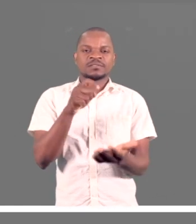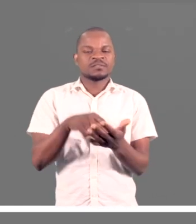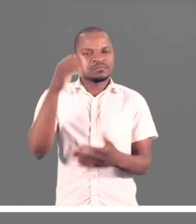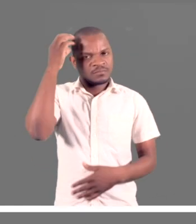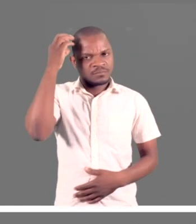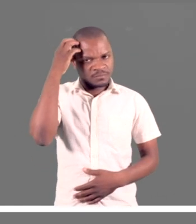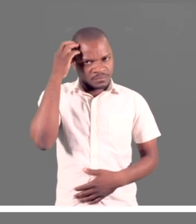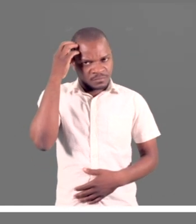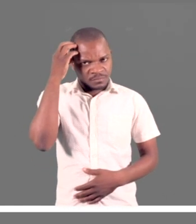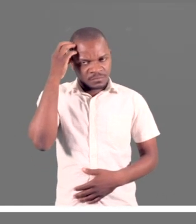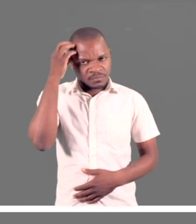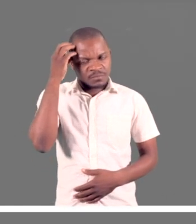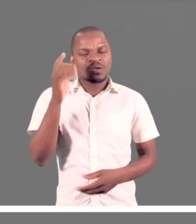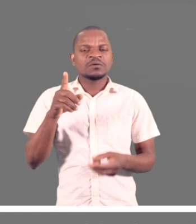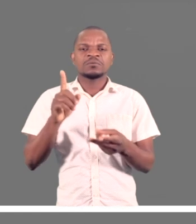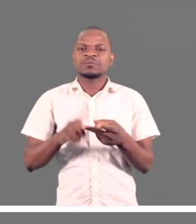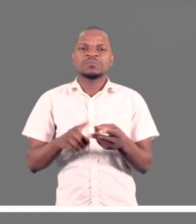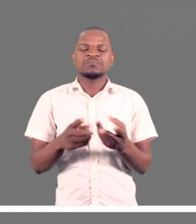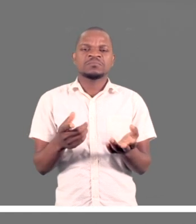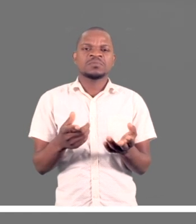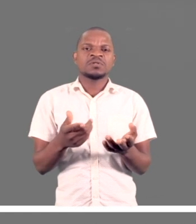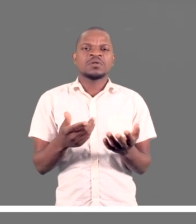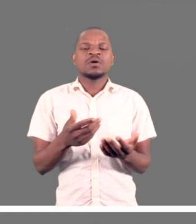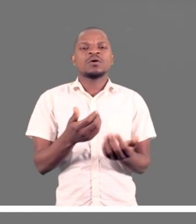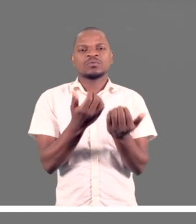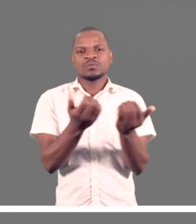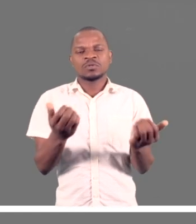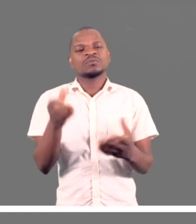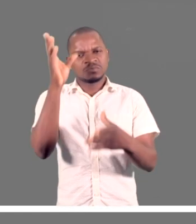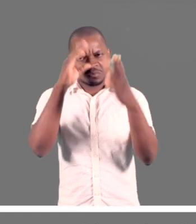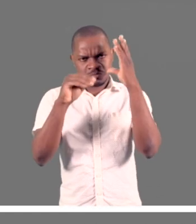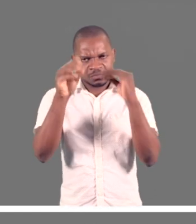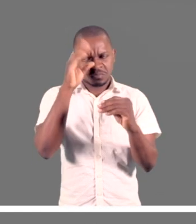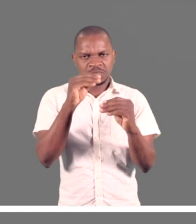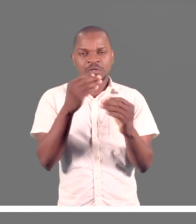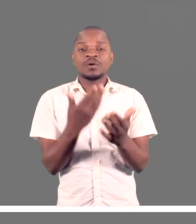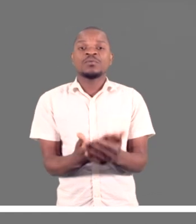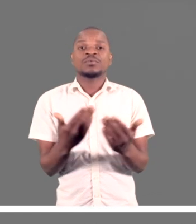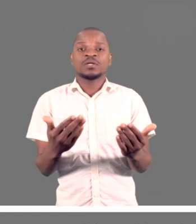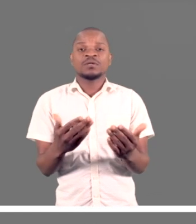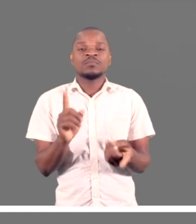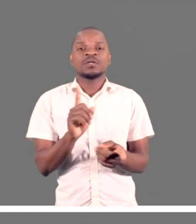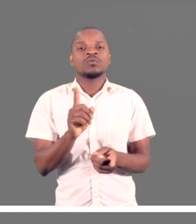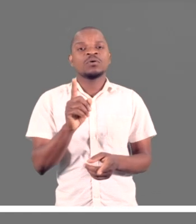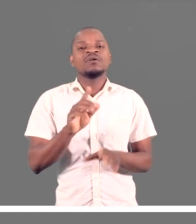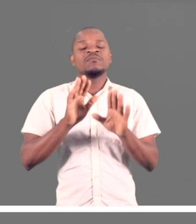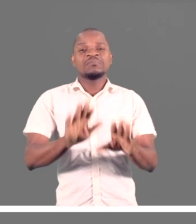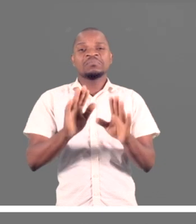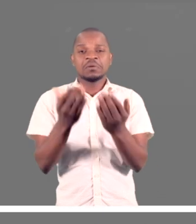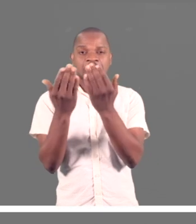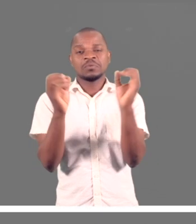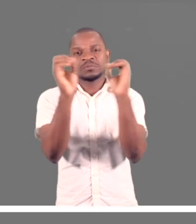cá para ajudar um pouco das crianças internadas aqui. Aliás, além de estarem aqui também, aprendem um pouco para não